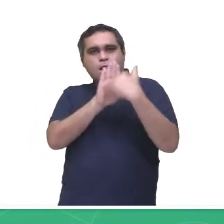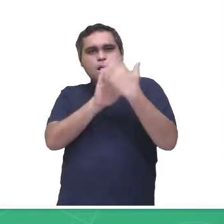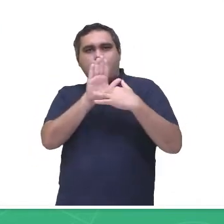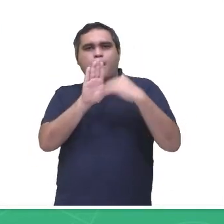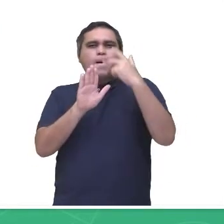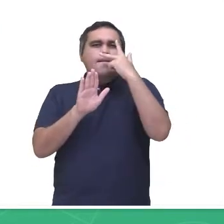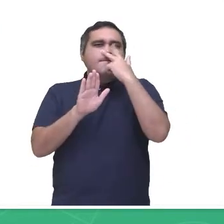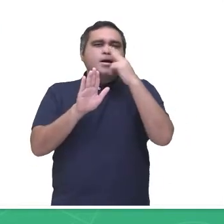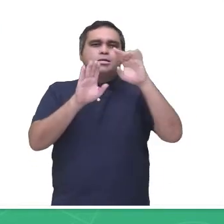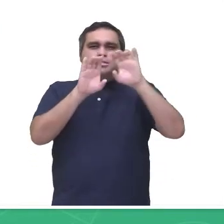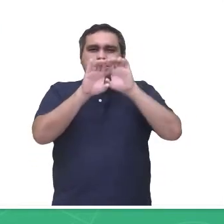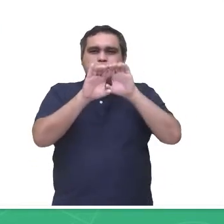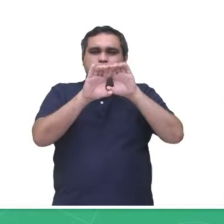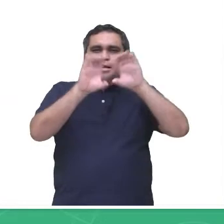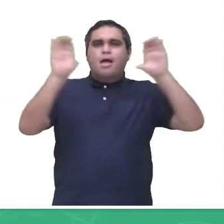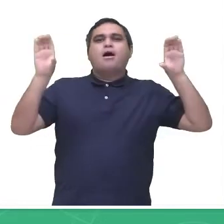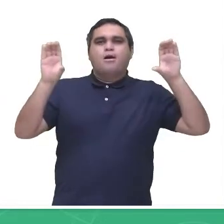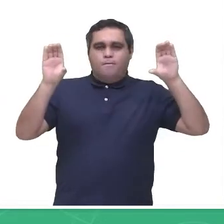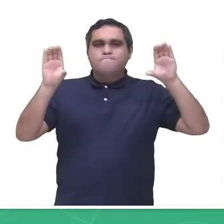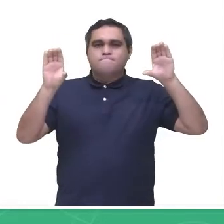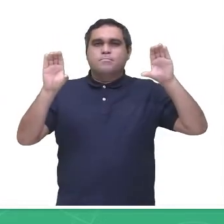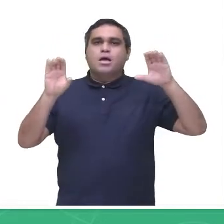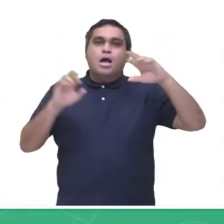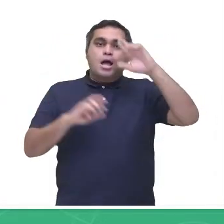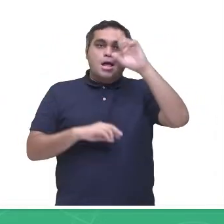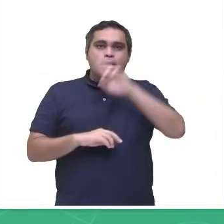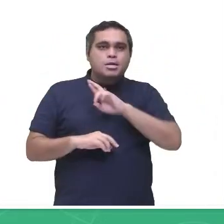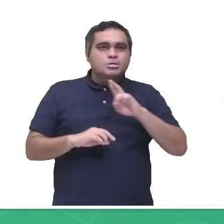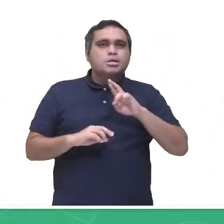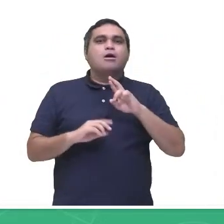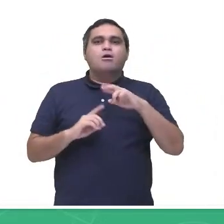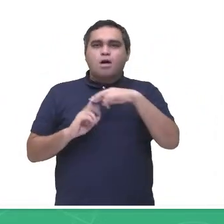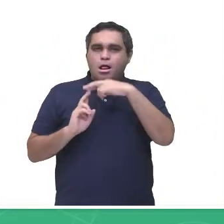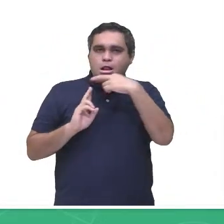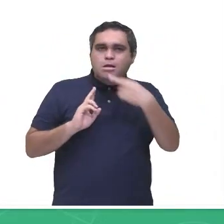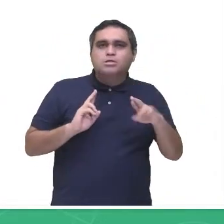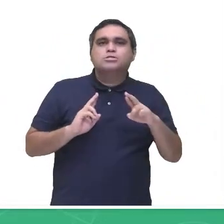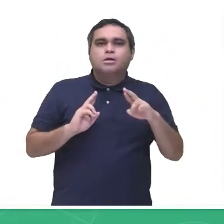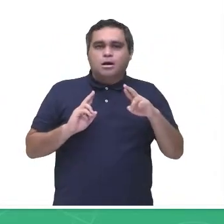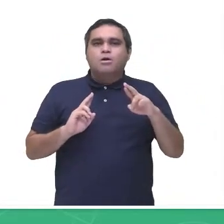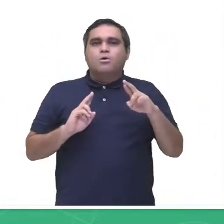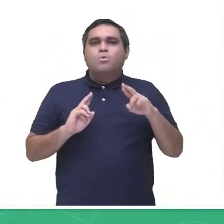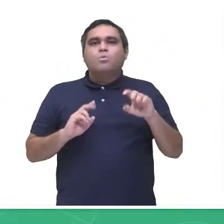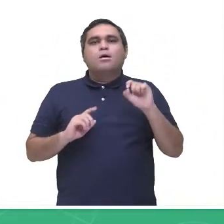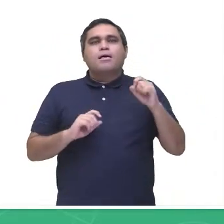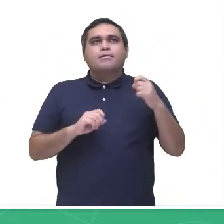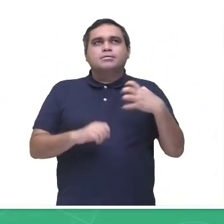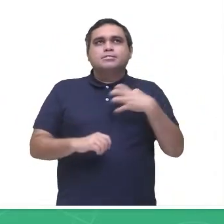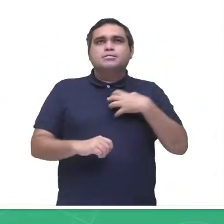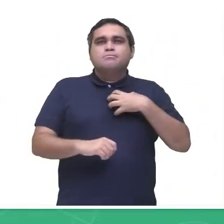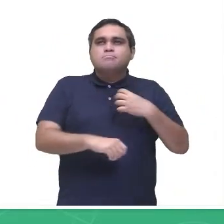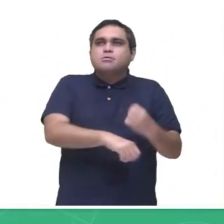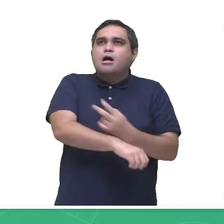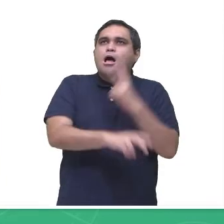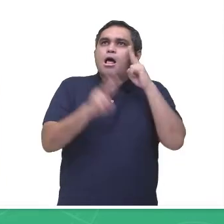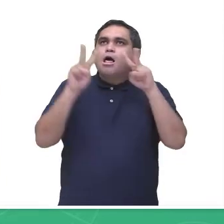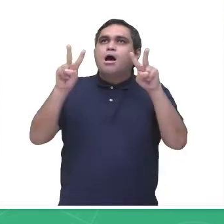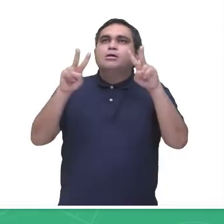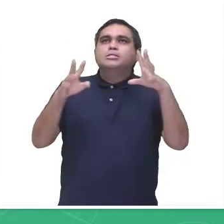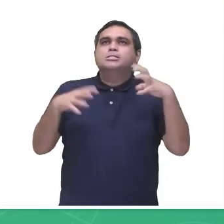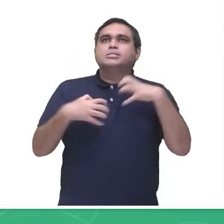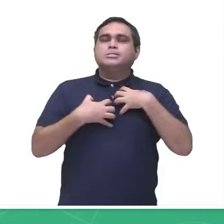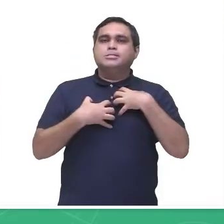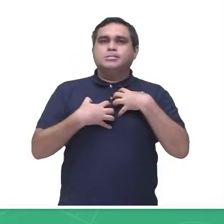sendo tocada através do barroco, da obra barroca, mas através das emoções, dos sentimentos, a